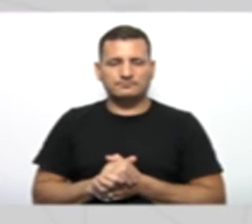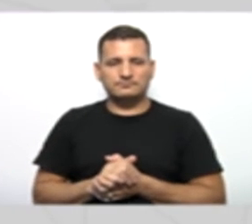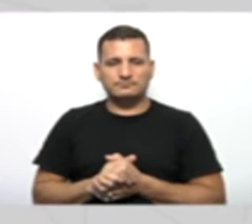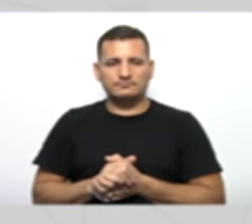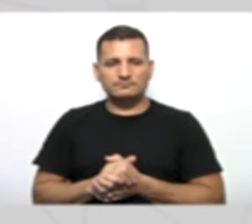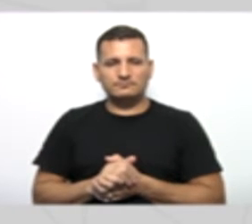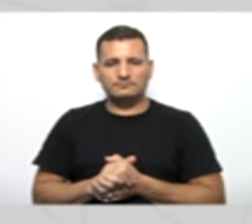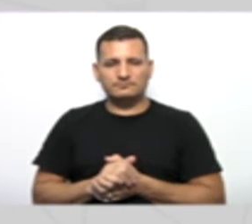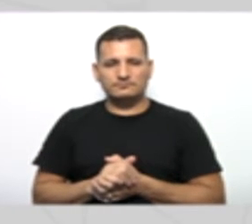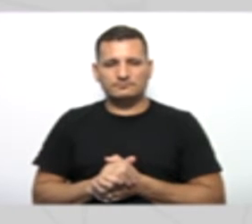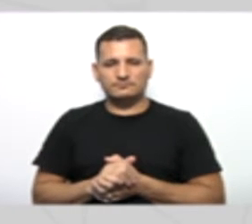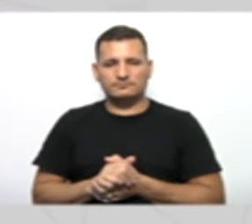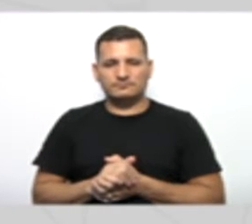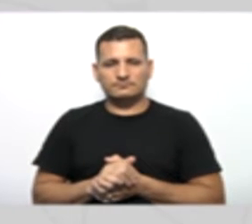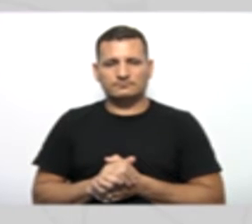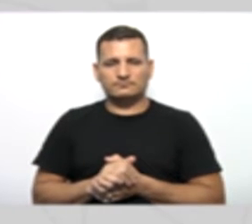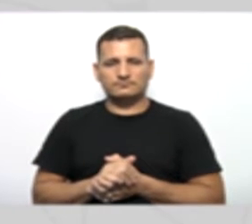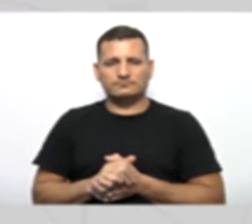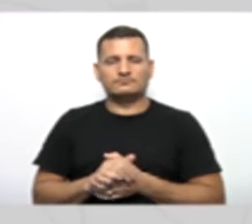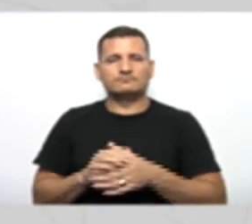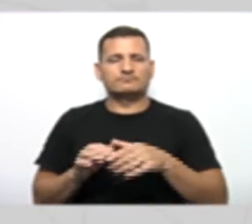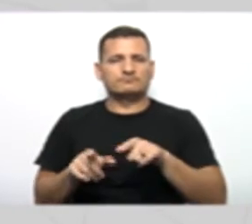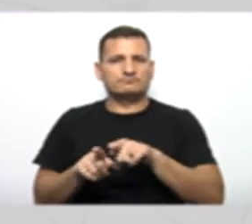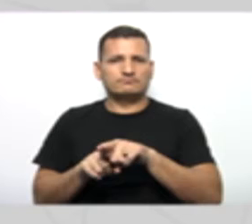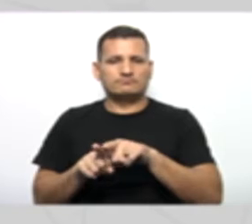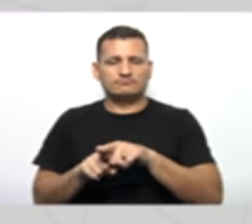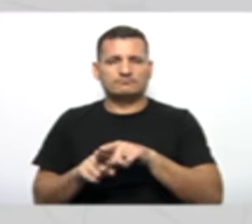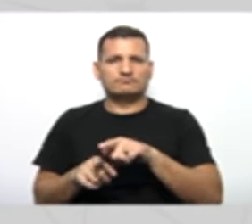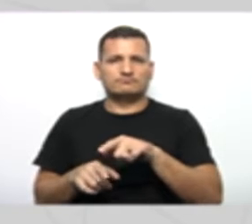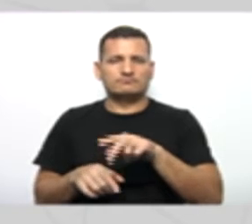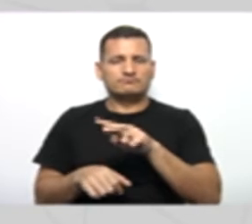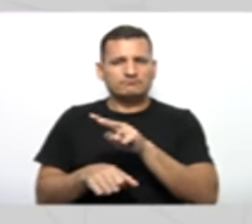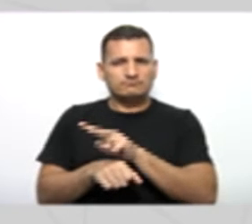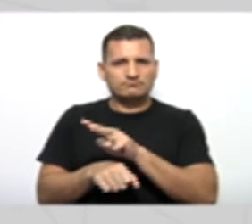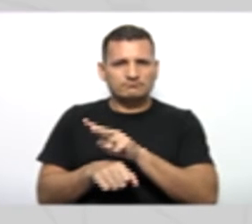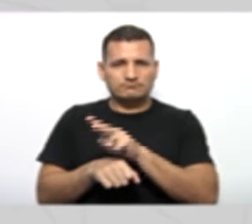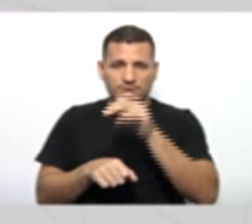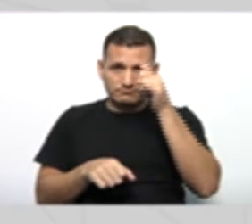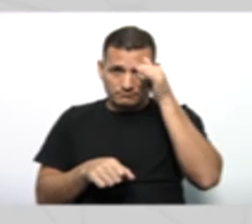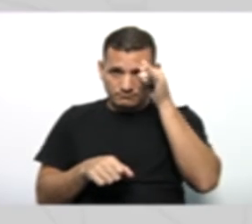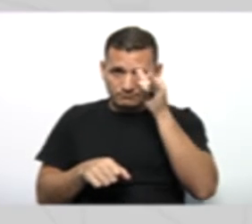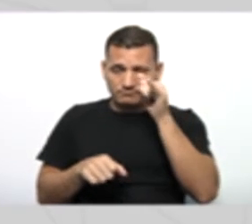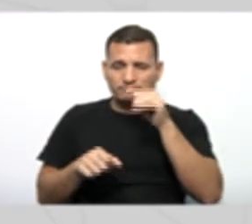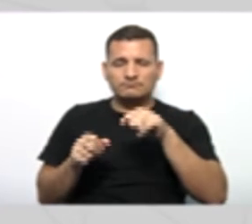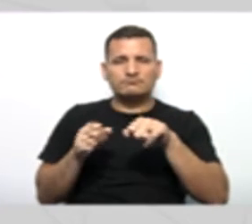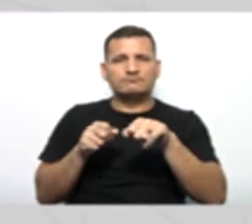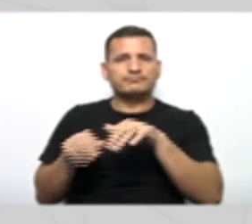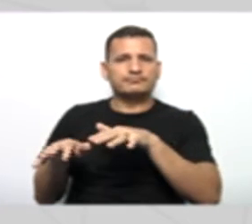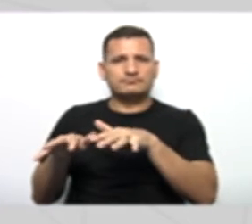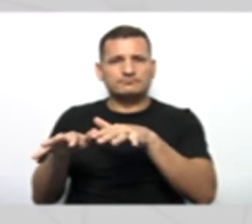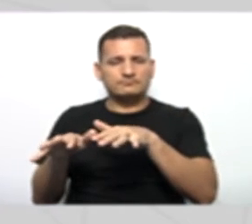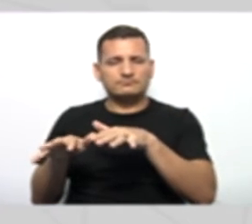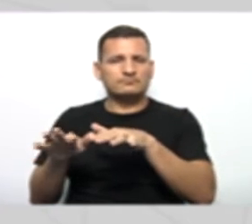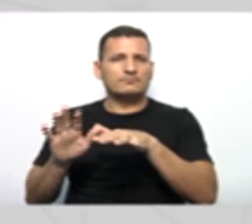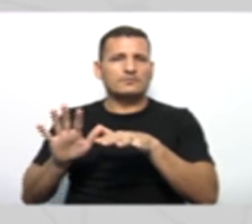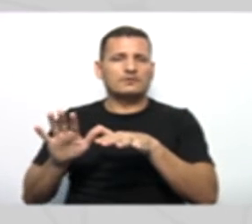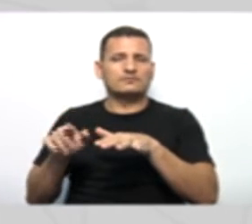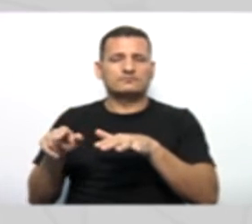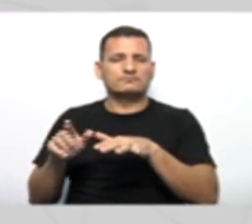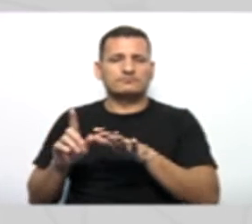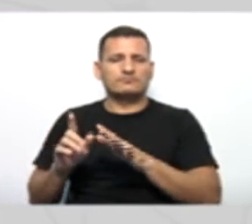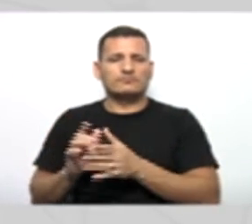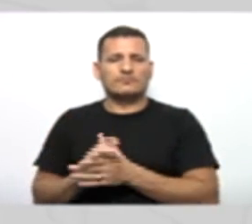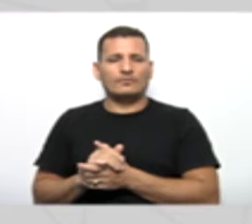De certa forma, ela previne que esse poluente possa poluir o meio ambiente, mas ela não busca